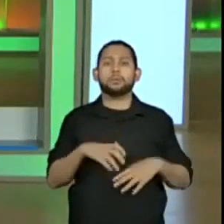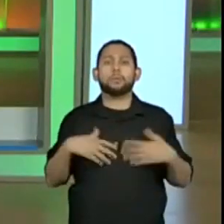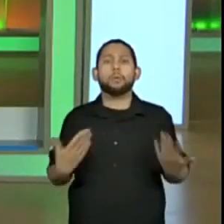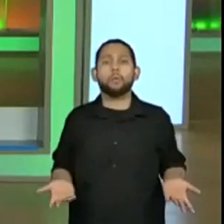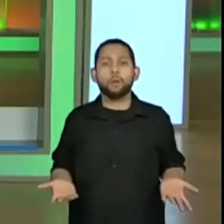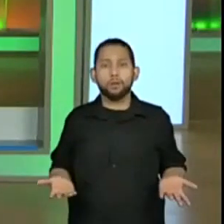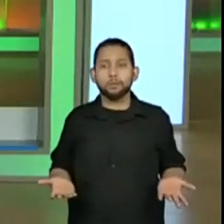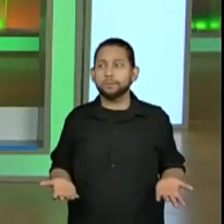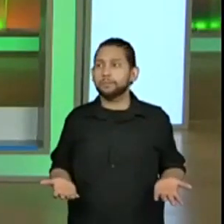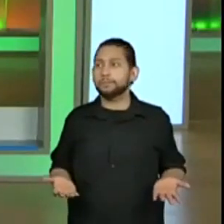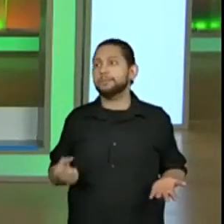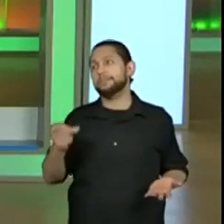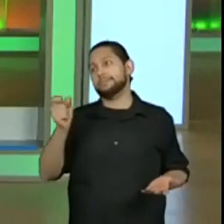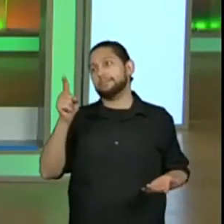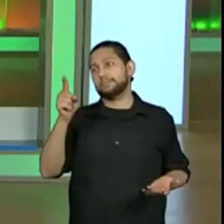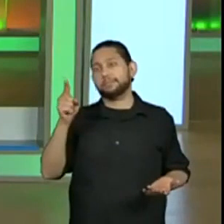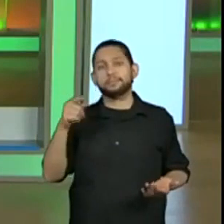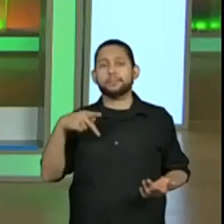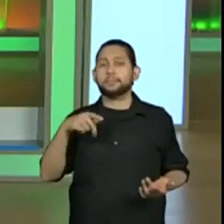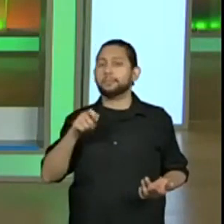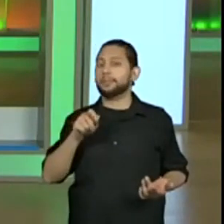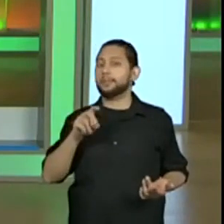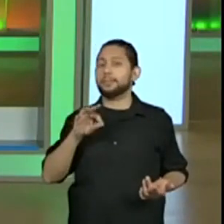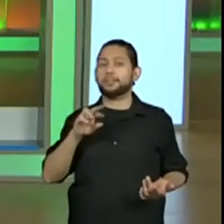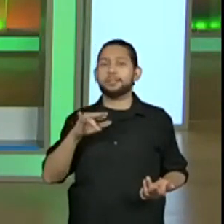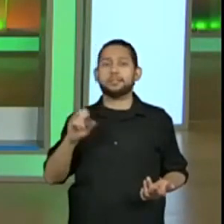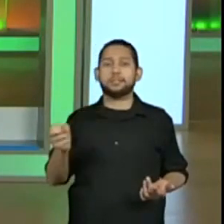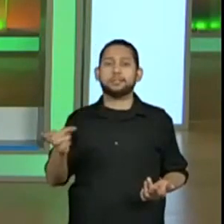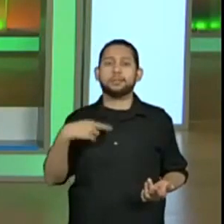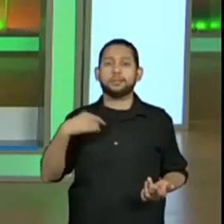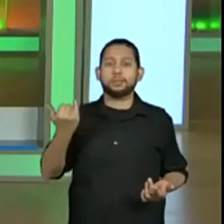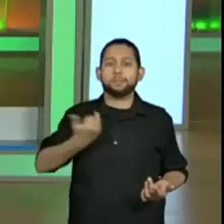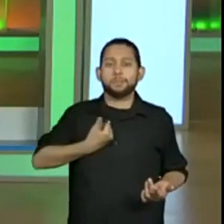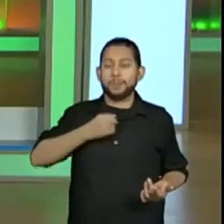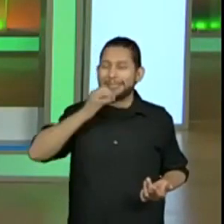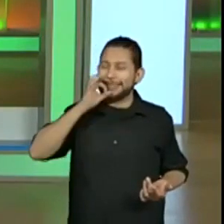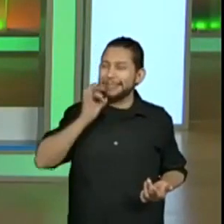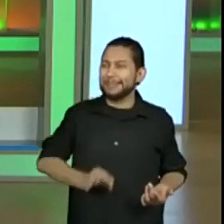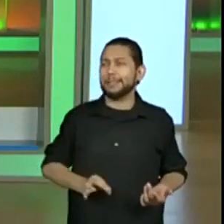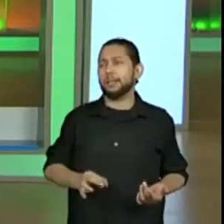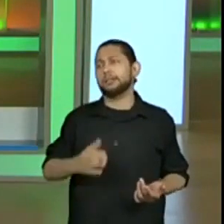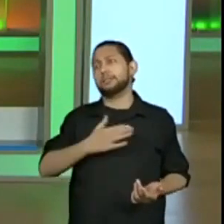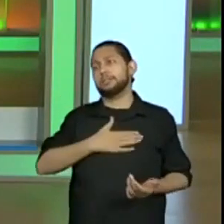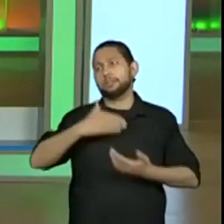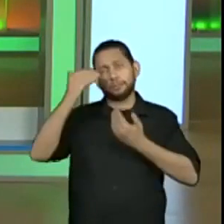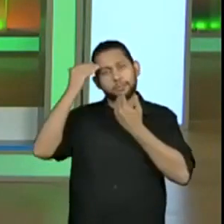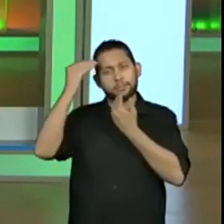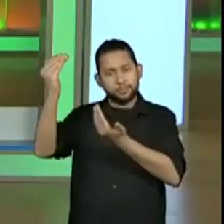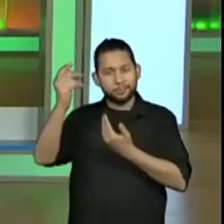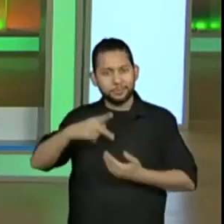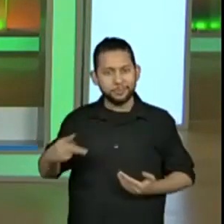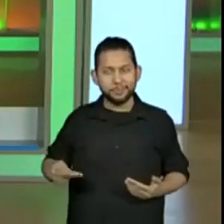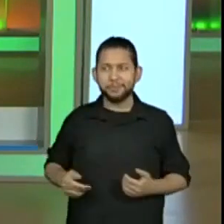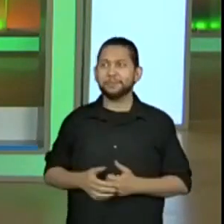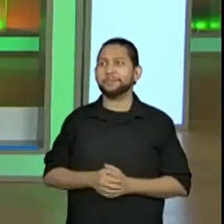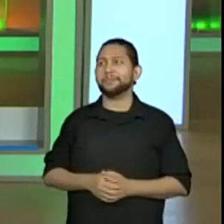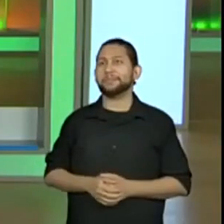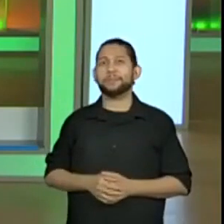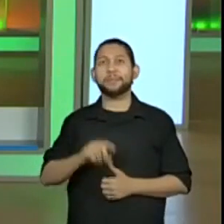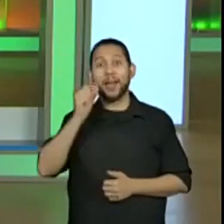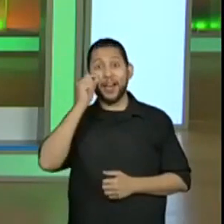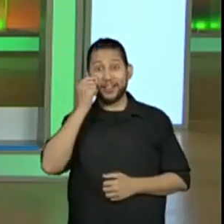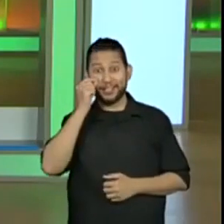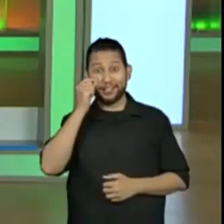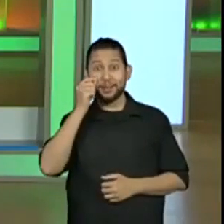professora Patrícia, já virei sua fã, colocando a resposta, hein, Pro? Adorei, vamos. A Aline deve